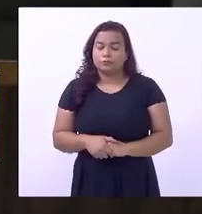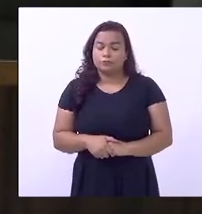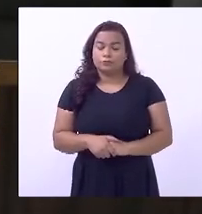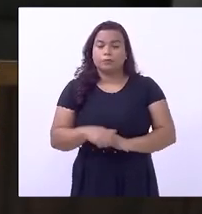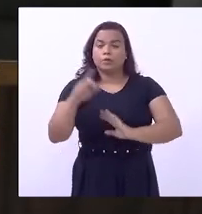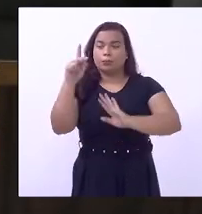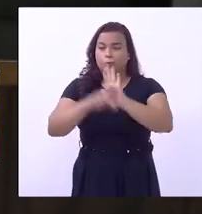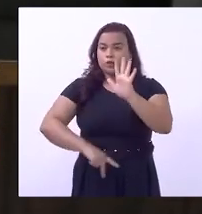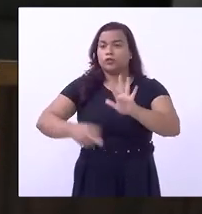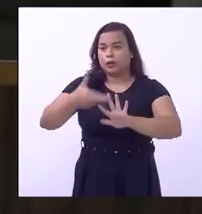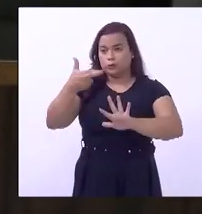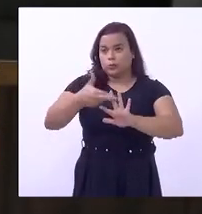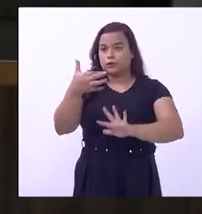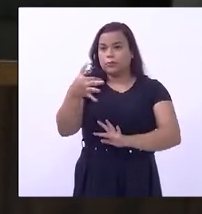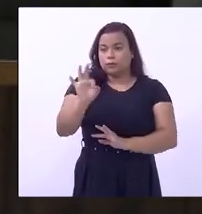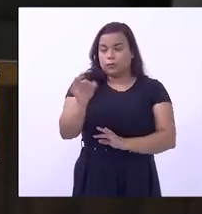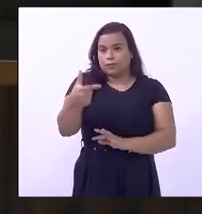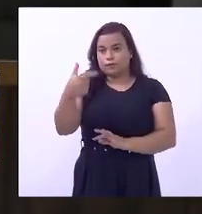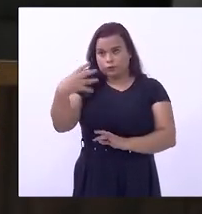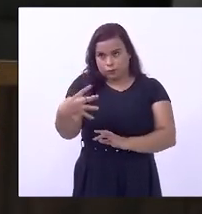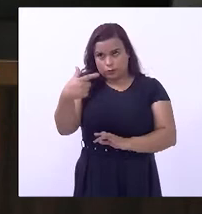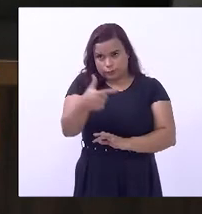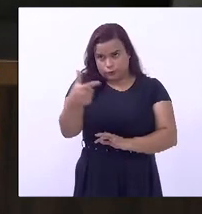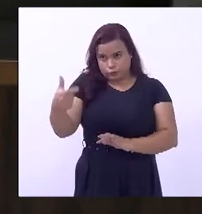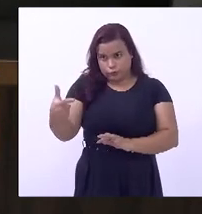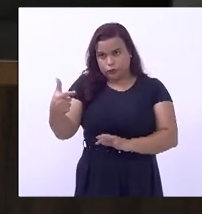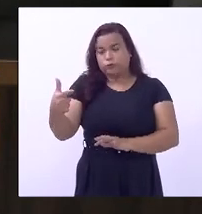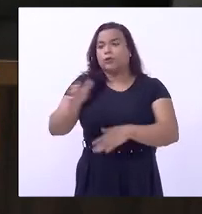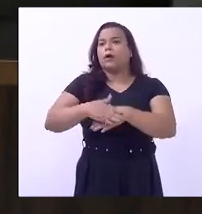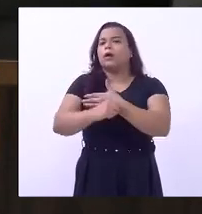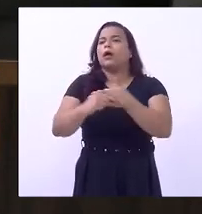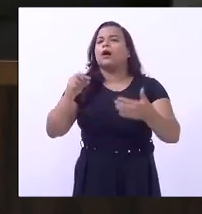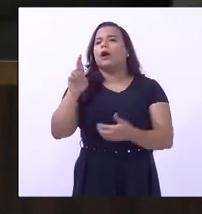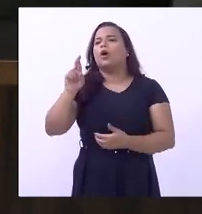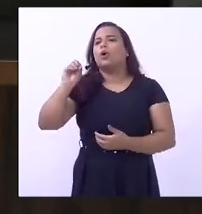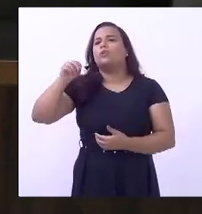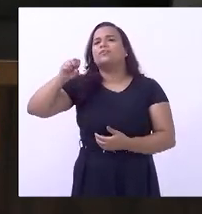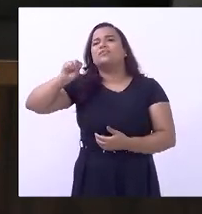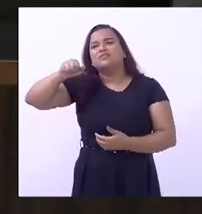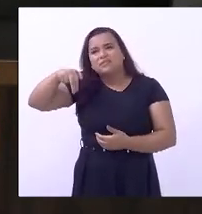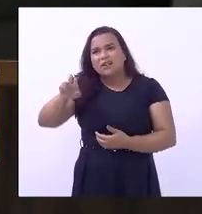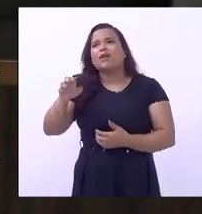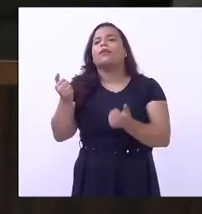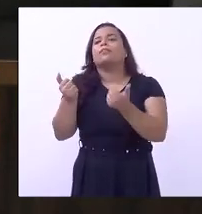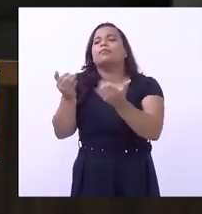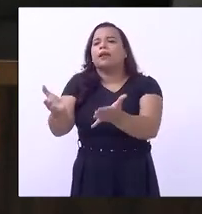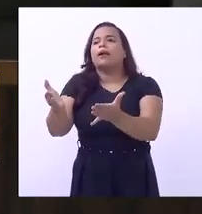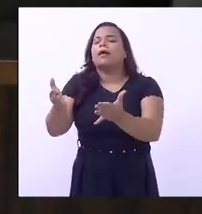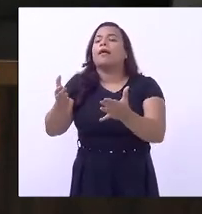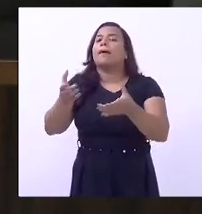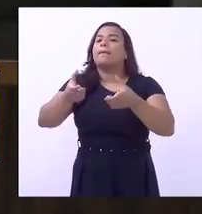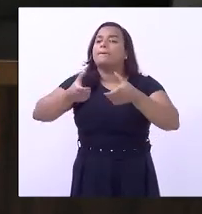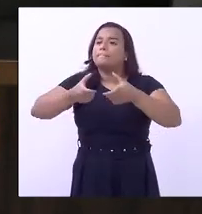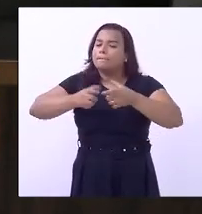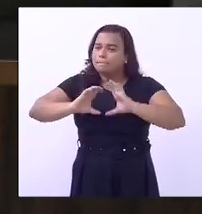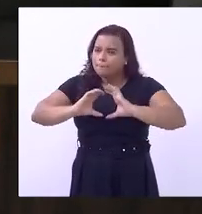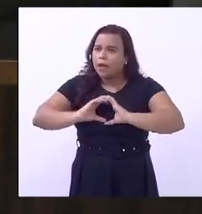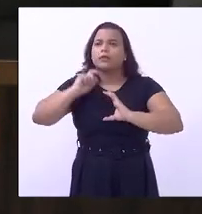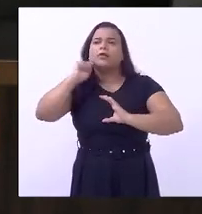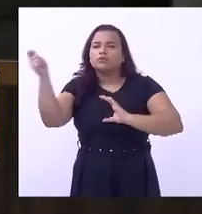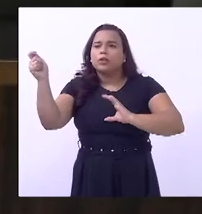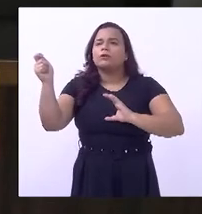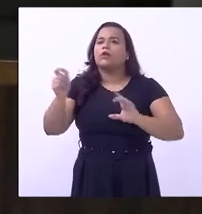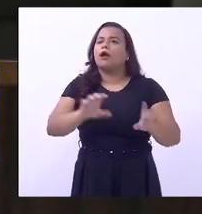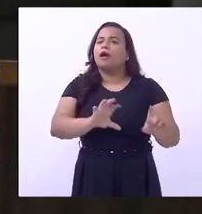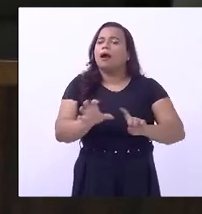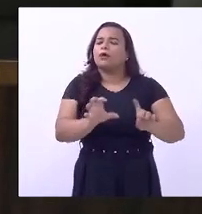Projeto de resolução 10-24-22, de autoria da deputada Rosane Félix. Concede medalha Tiradentes à Rádio 93 FM. Parecida da Comissão de Normas